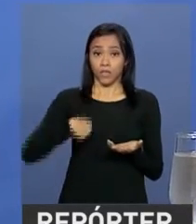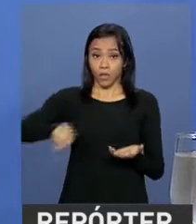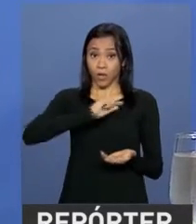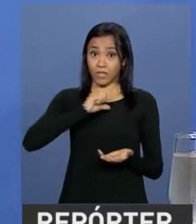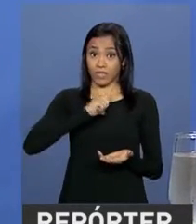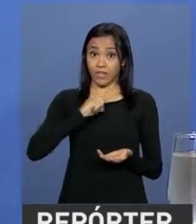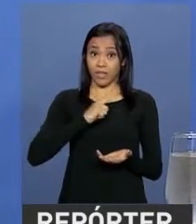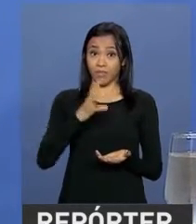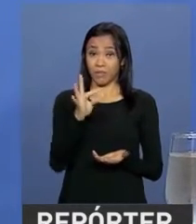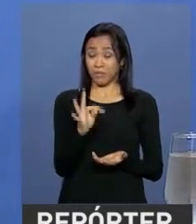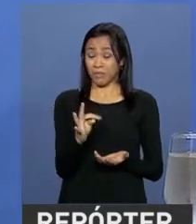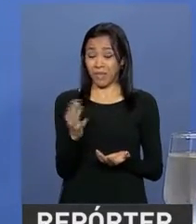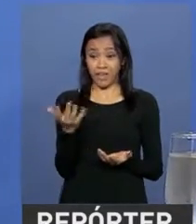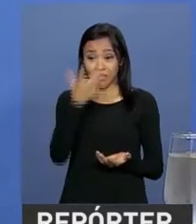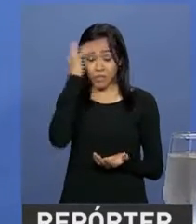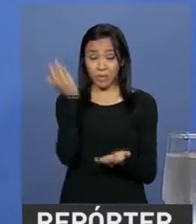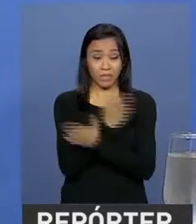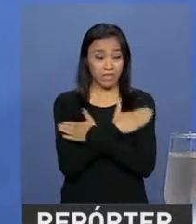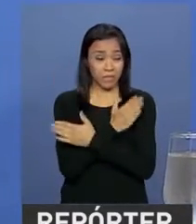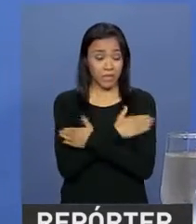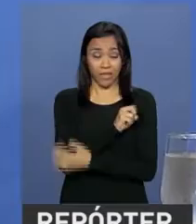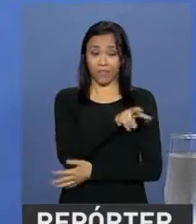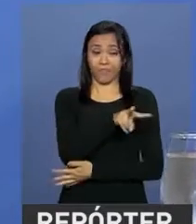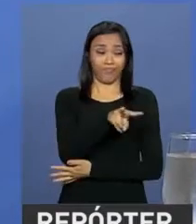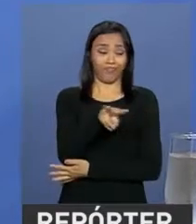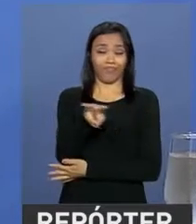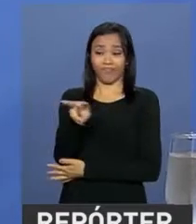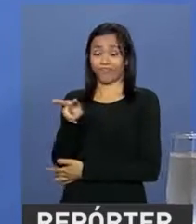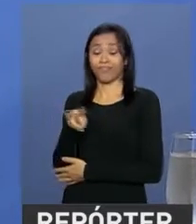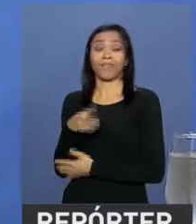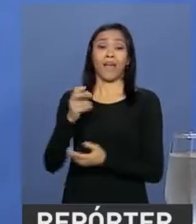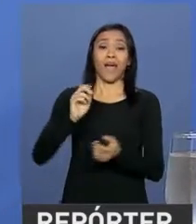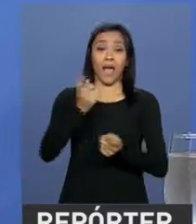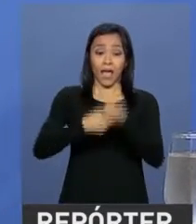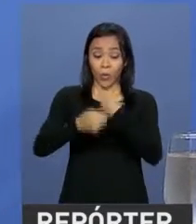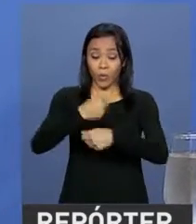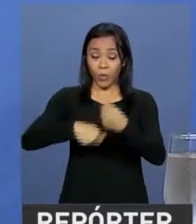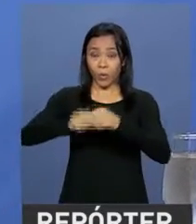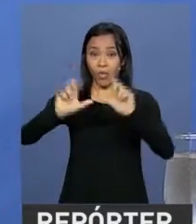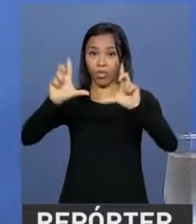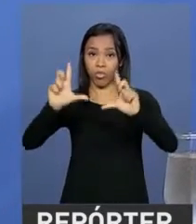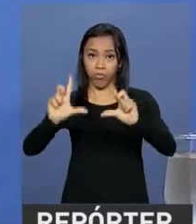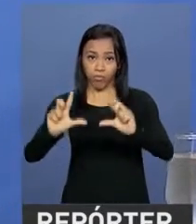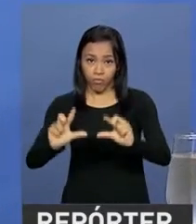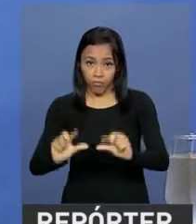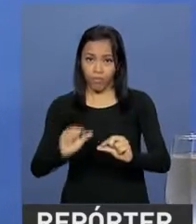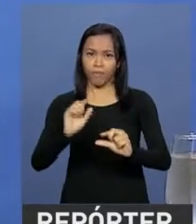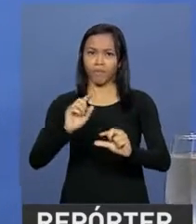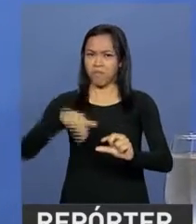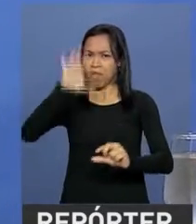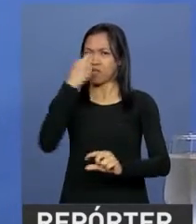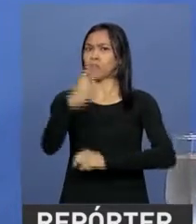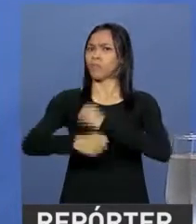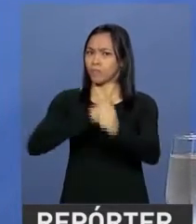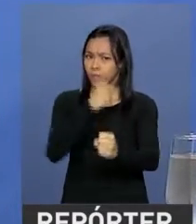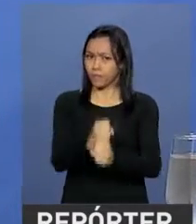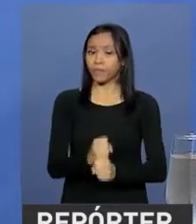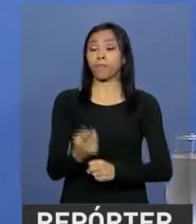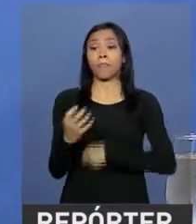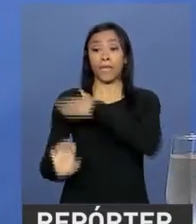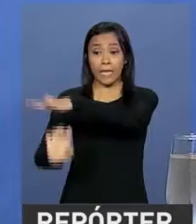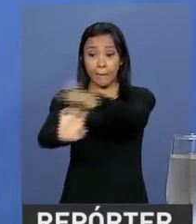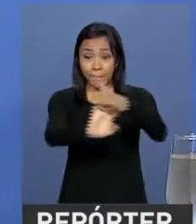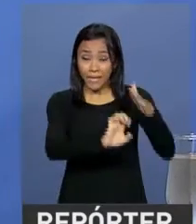uma elevada taxa de desemprego, a economia em retração há mais de 1 ano, e um volume expressivo de empresas em